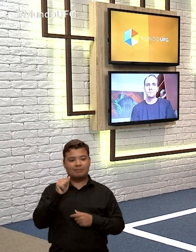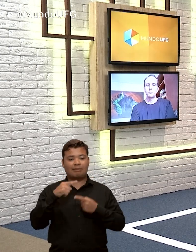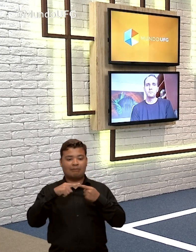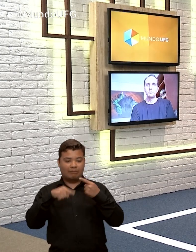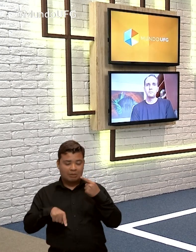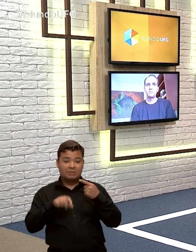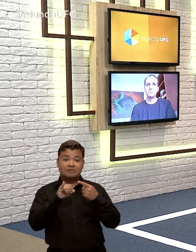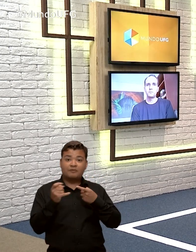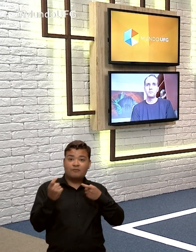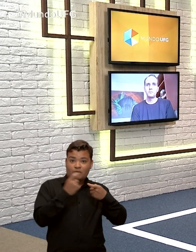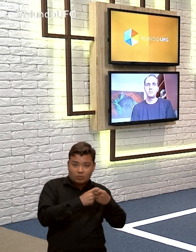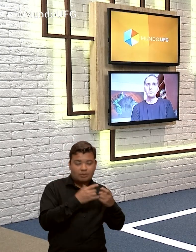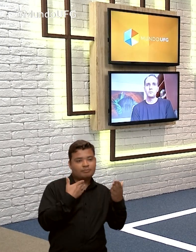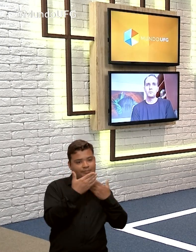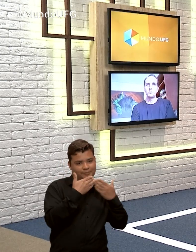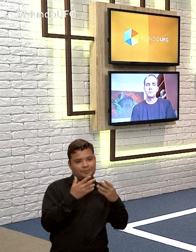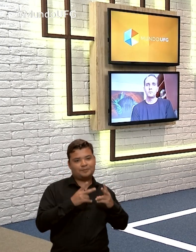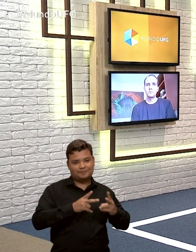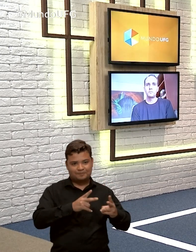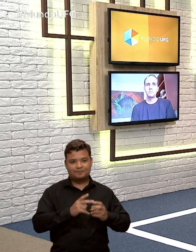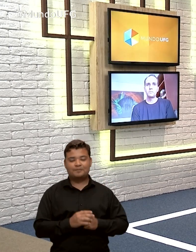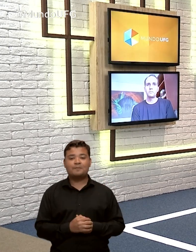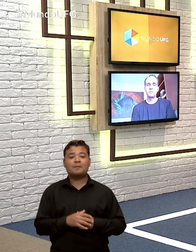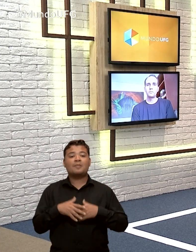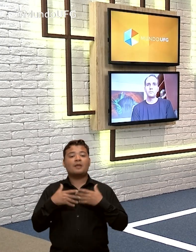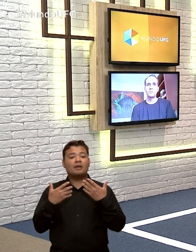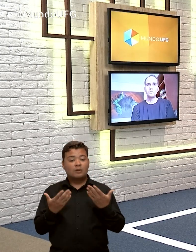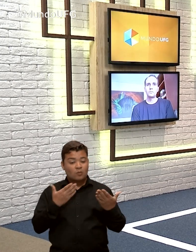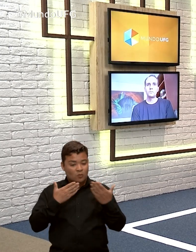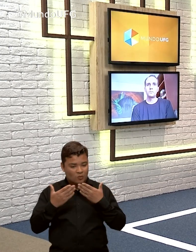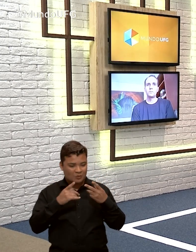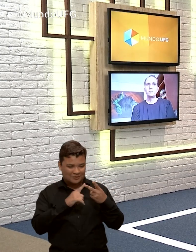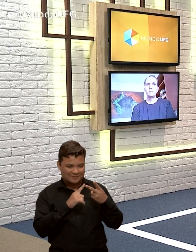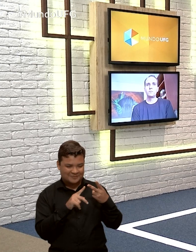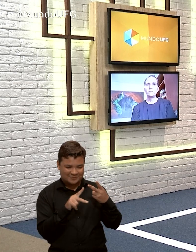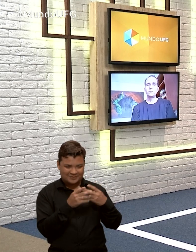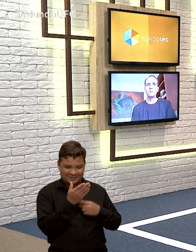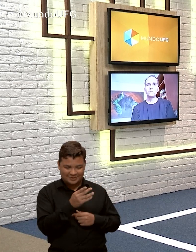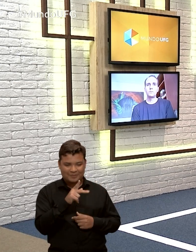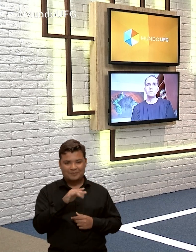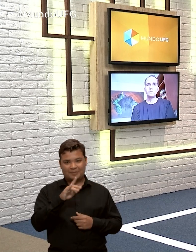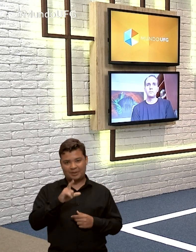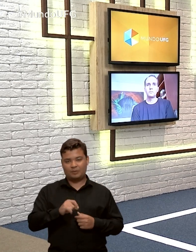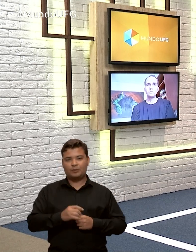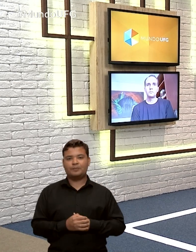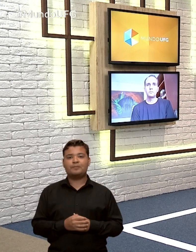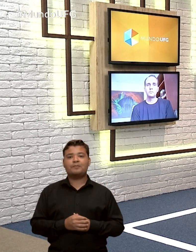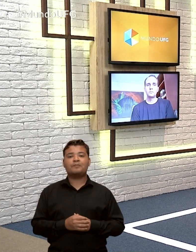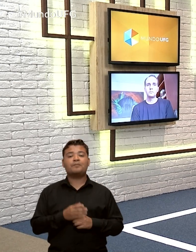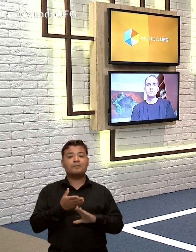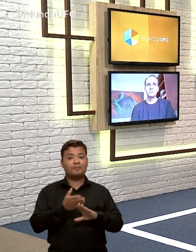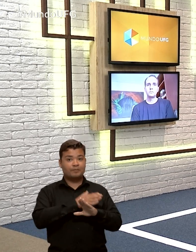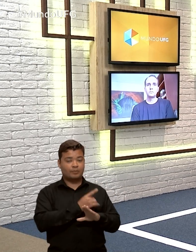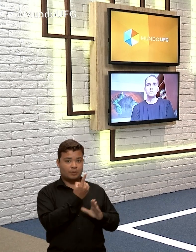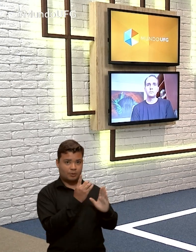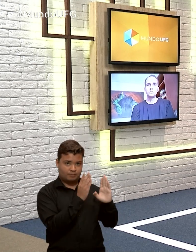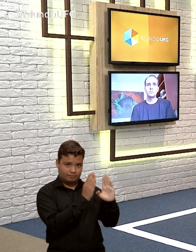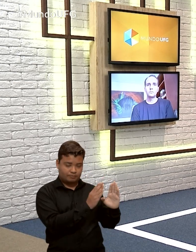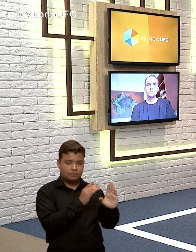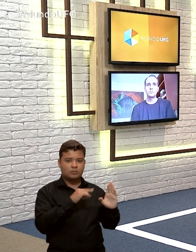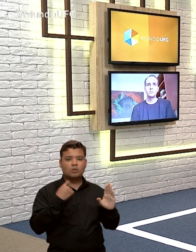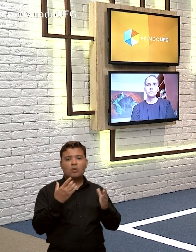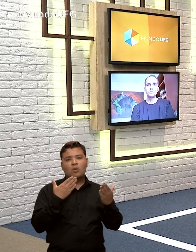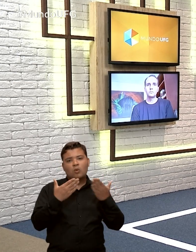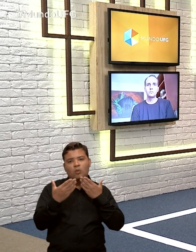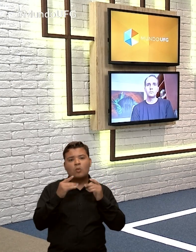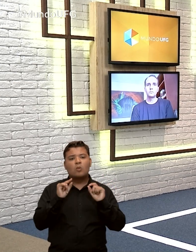com ela. Enquanto isso, vamos continuar com você, professor Pablo. A gente estava falando no bloco anterior sobre